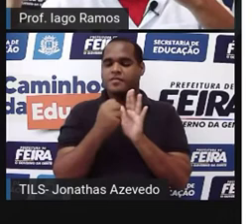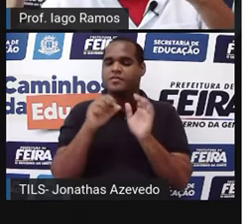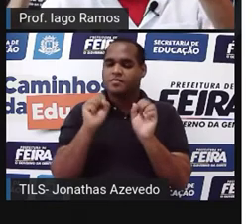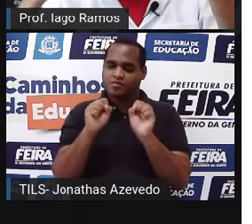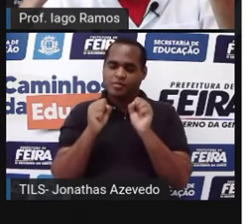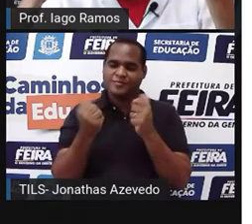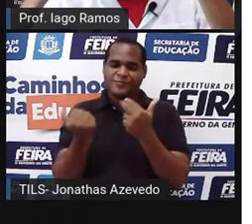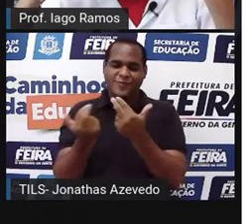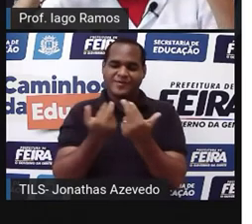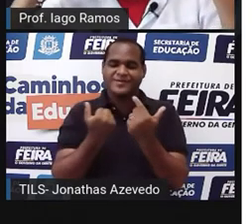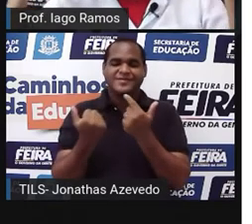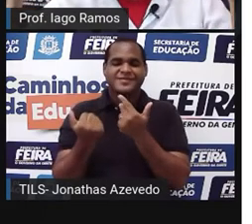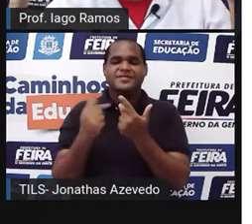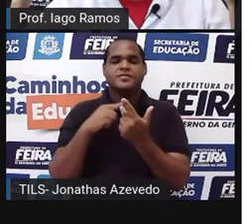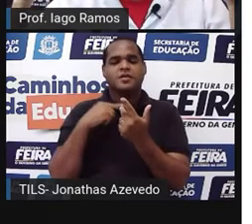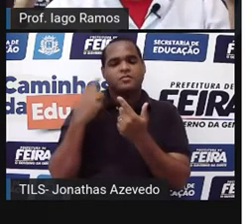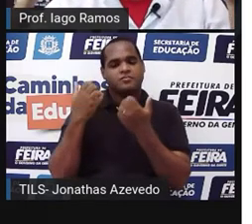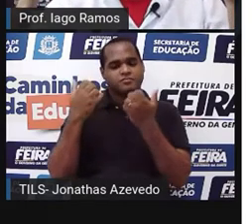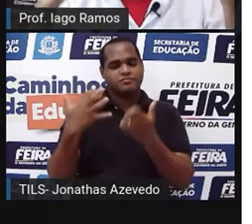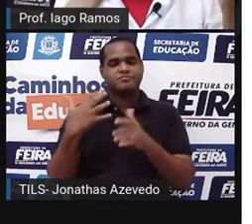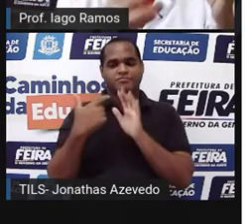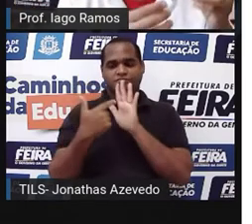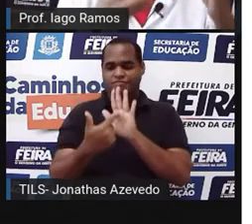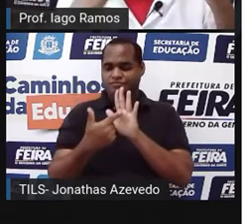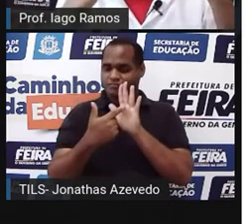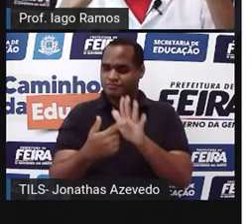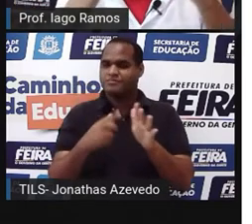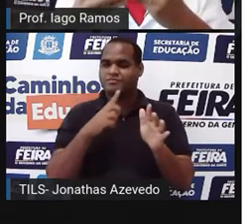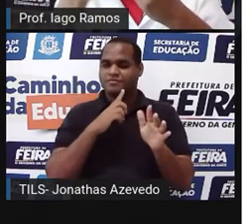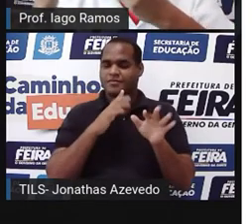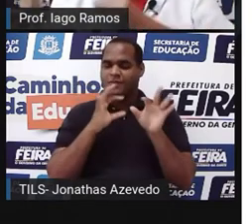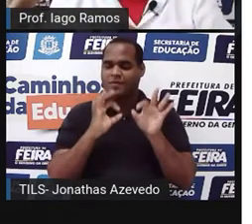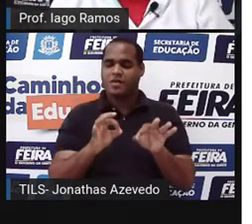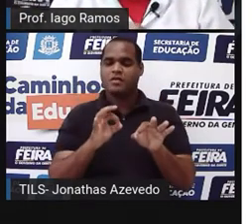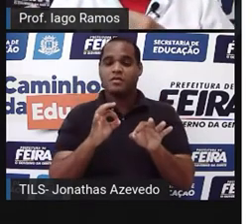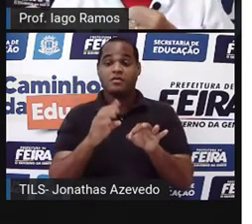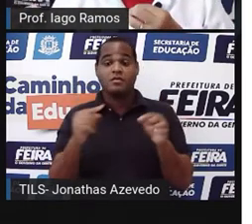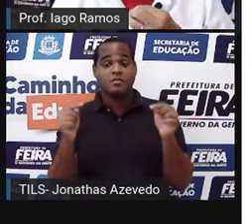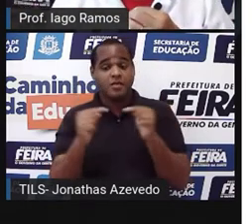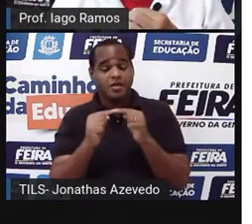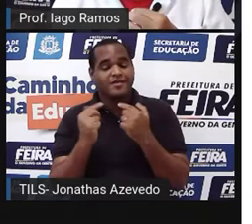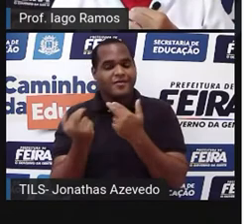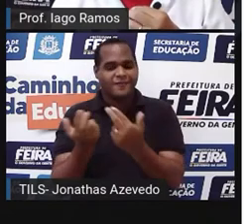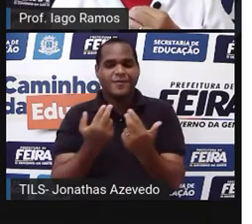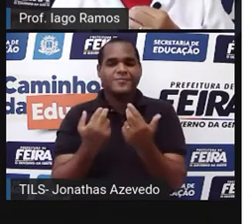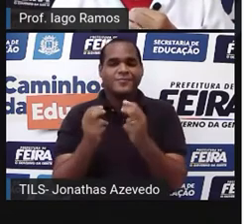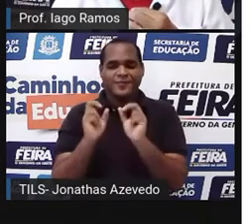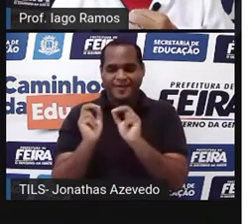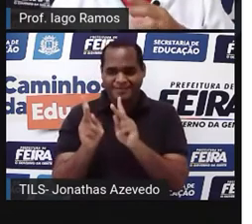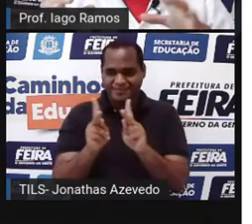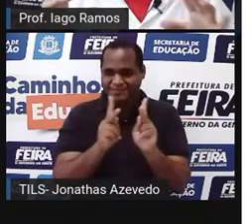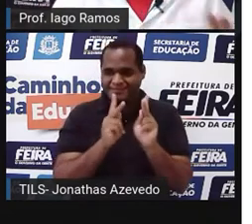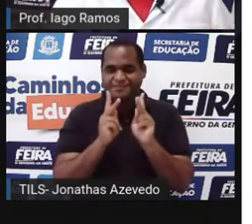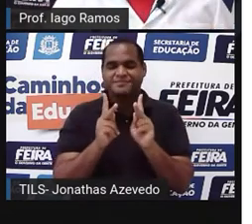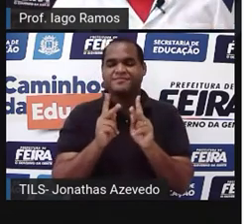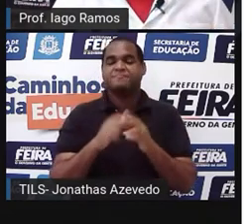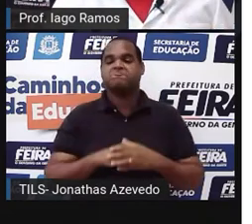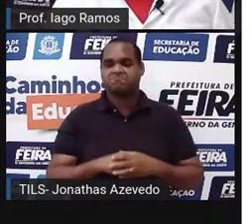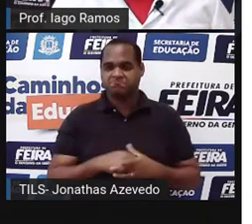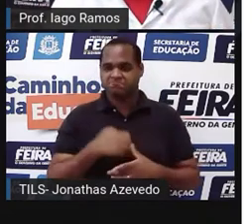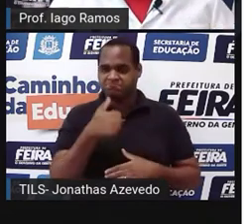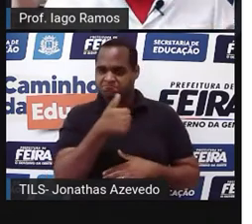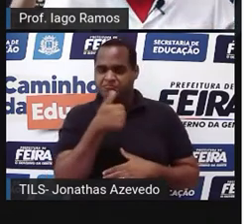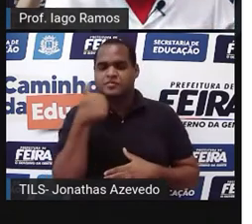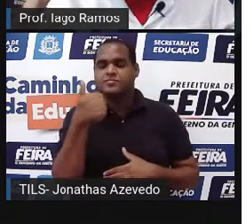mesmo tipo. Eu estou colocando assim para você entender. São o mesmo polígono. Tá bom?